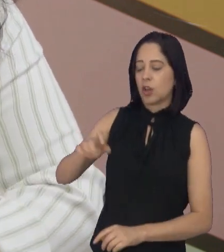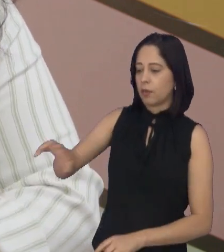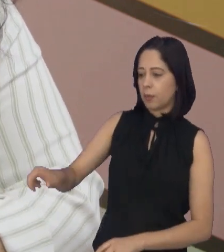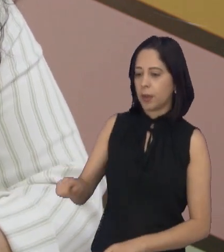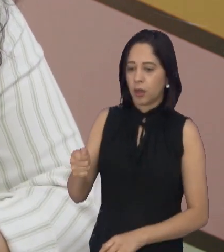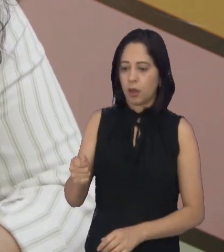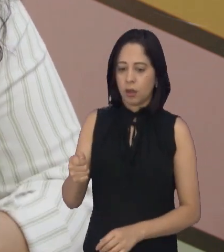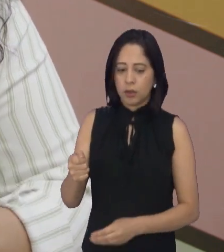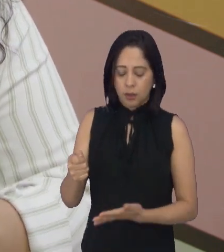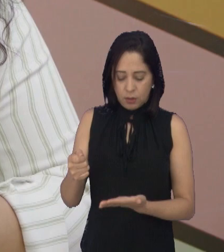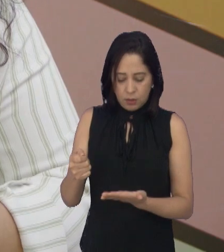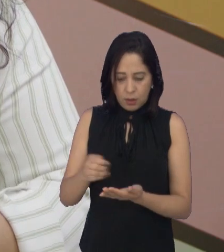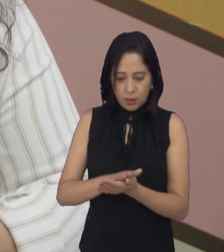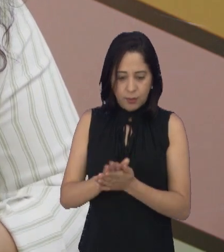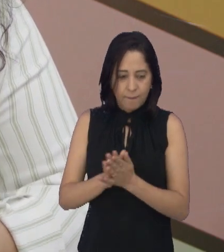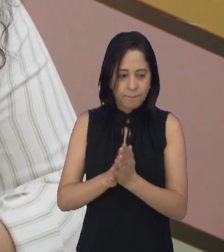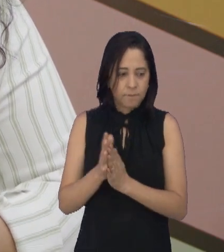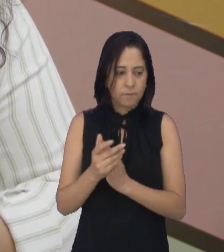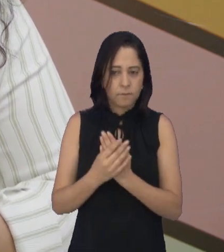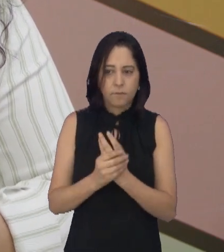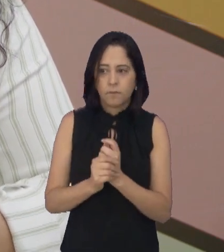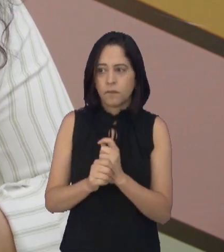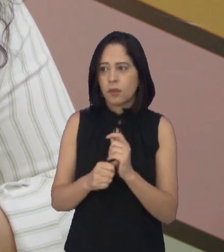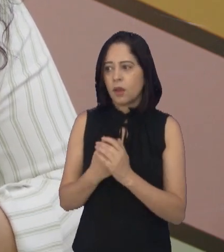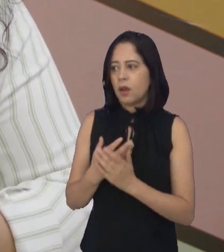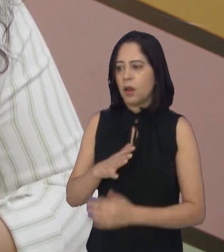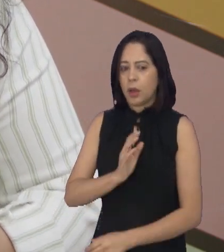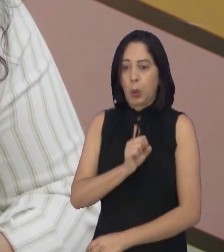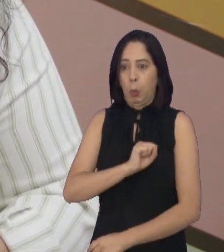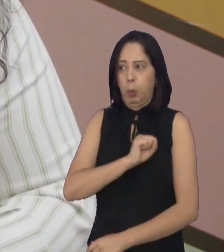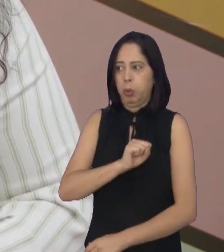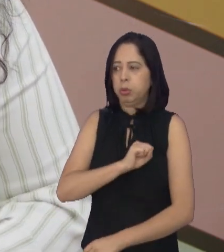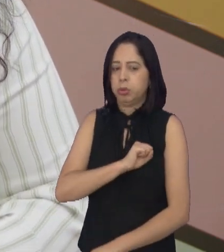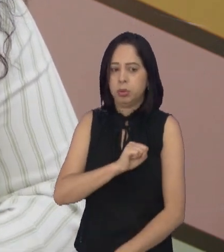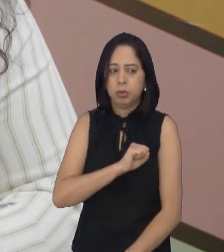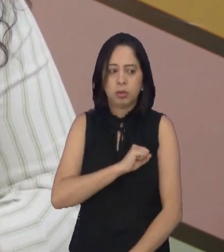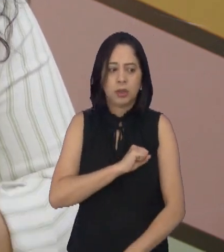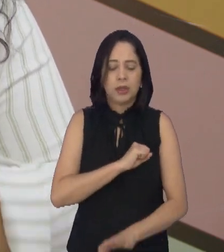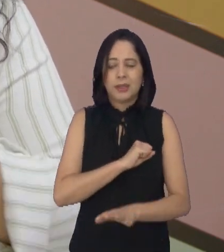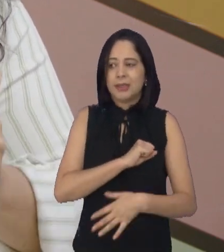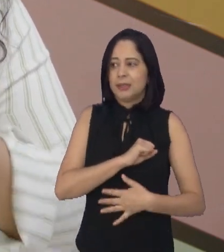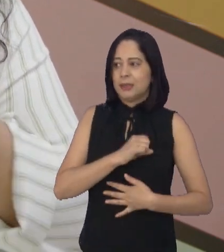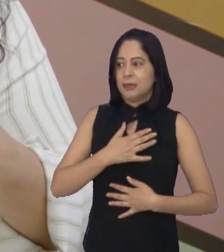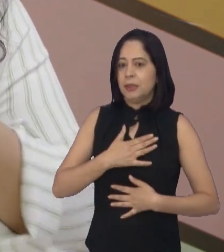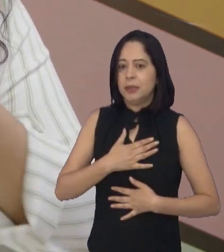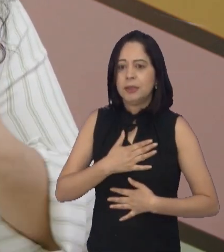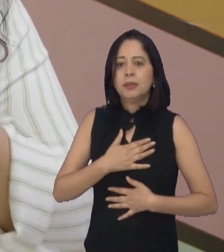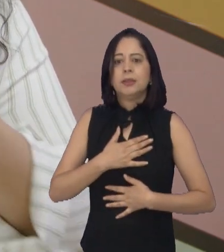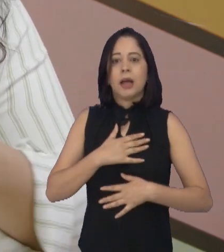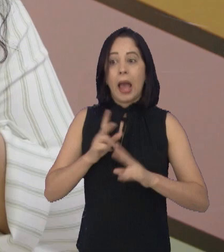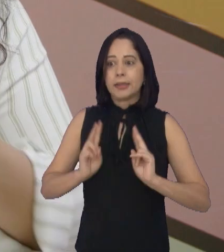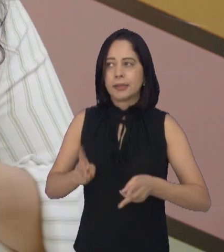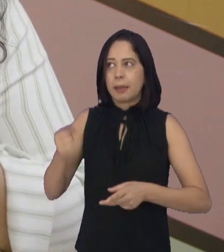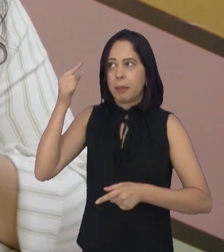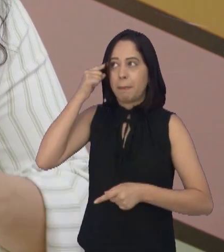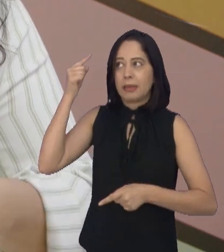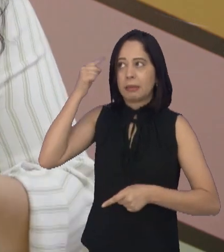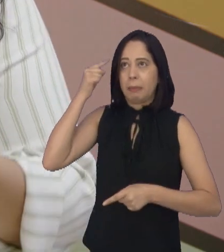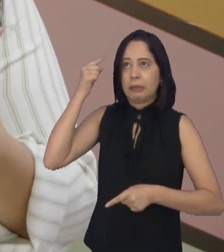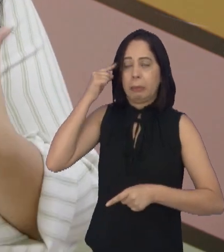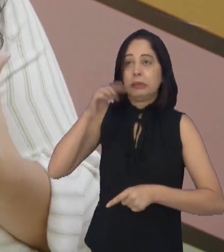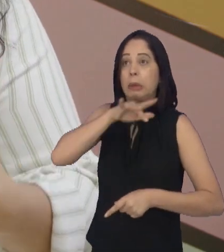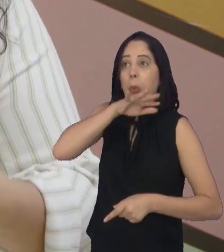está suando, você já começa a suar, o coração começa a acelerar muito, então você fica sempre com aqueles pensamentos